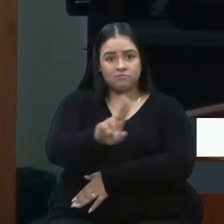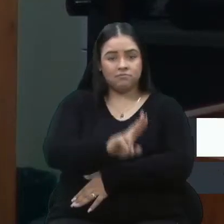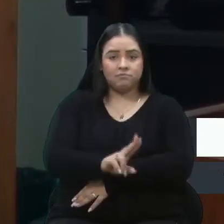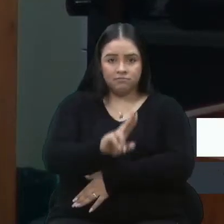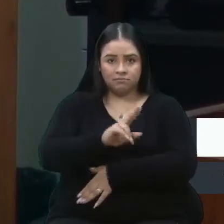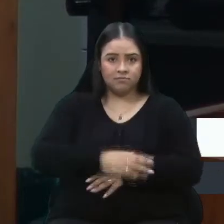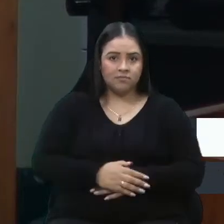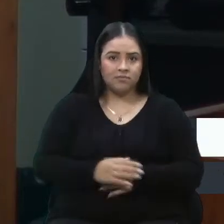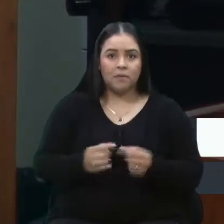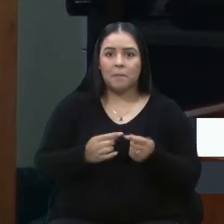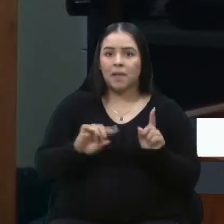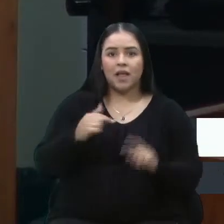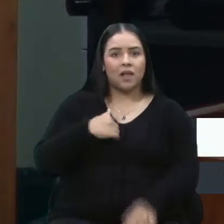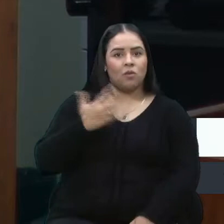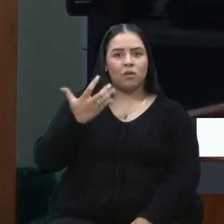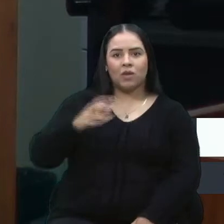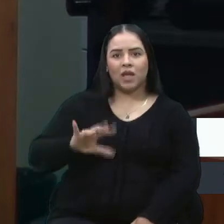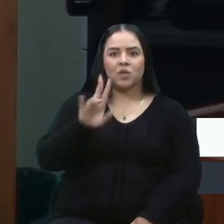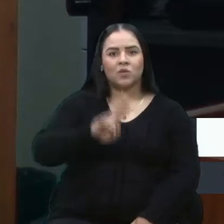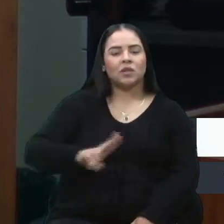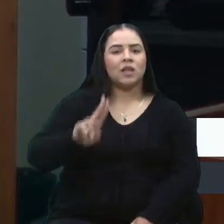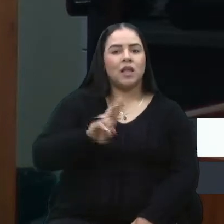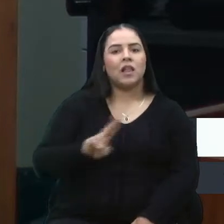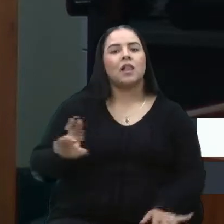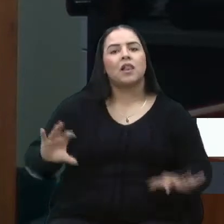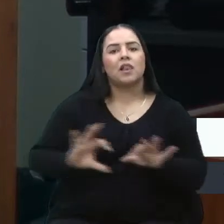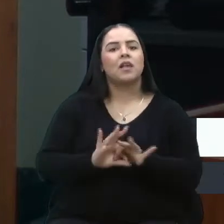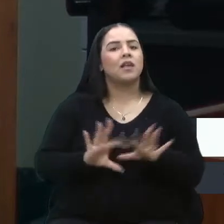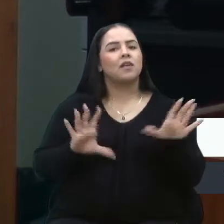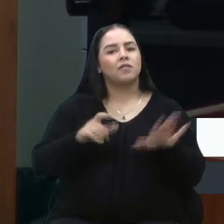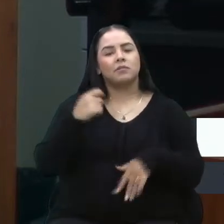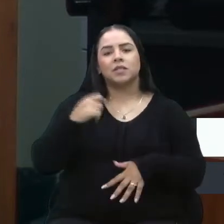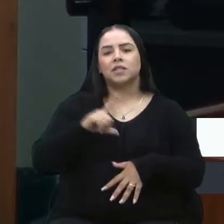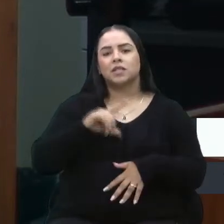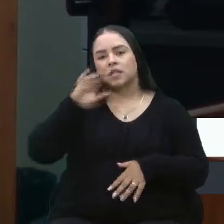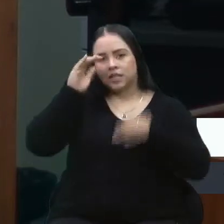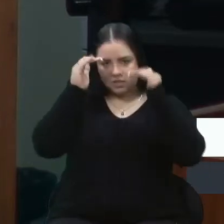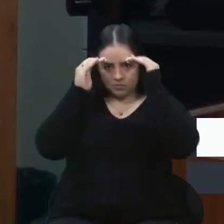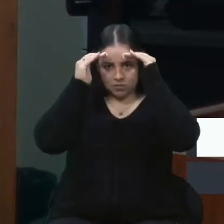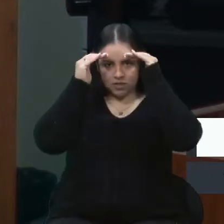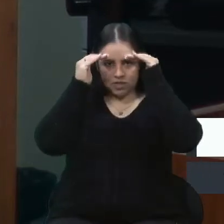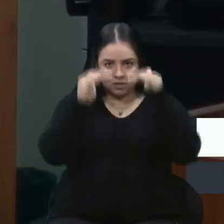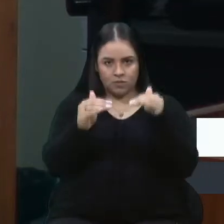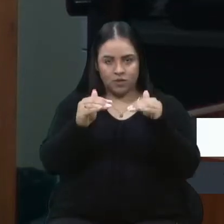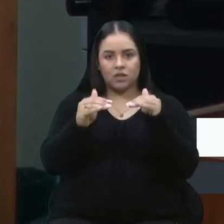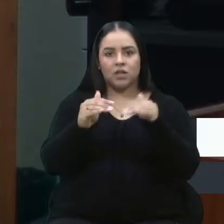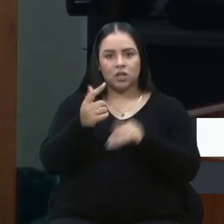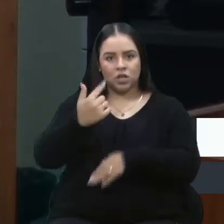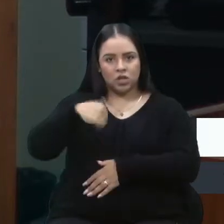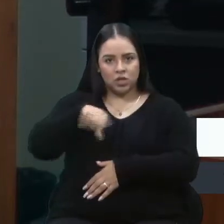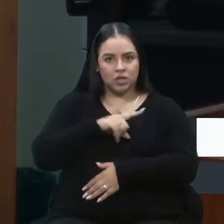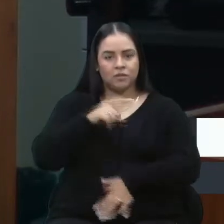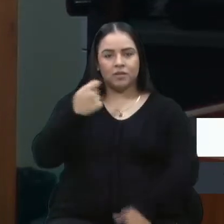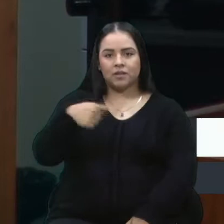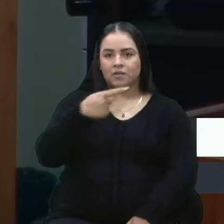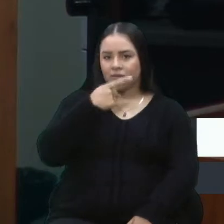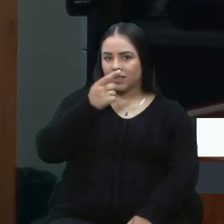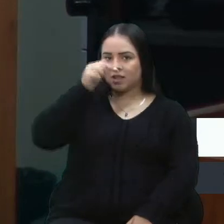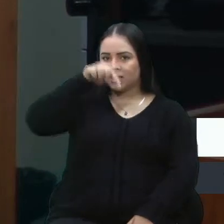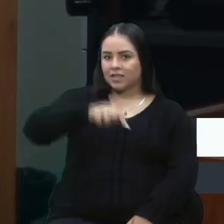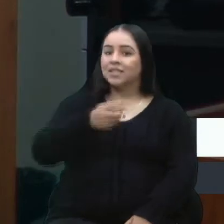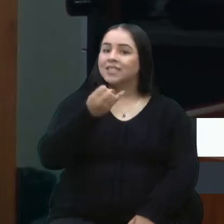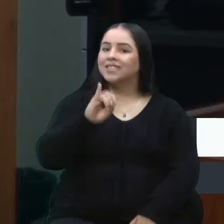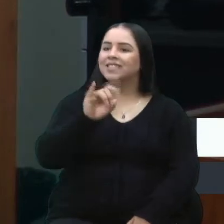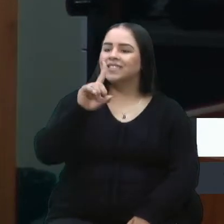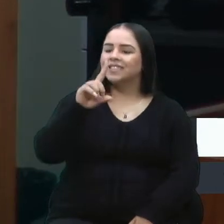ótimo mas eu não quero usar então a liberdade ela precisa ser respeitada e cabe aqui entrar nos anais dessa casa que se